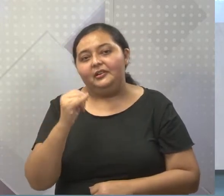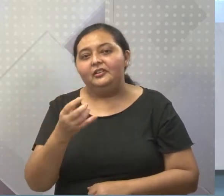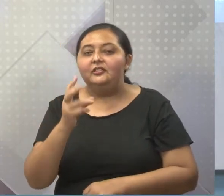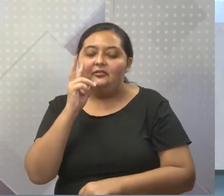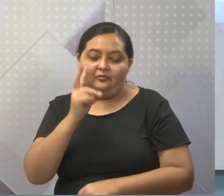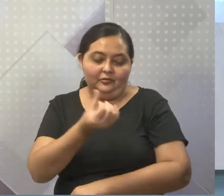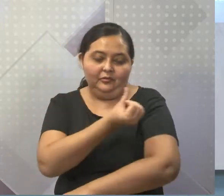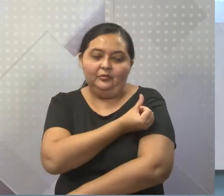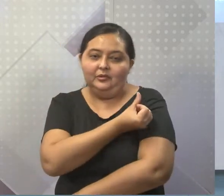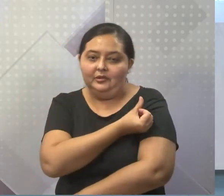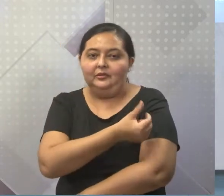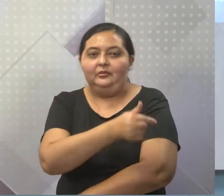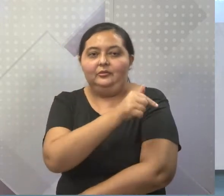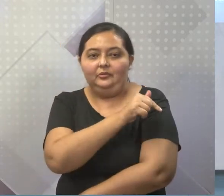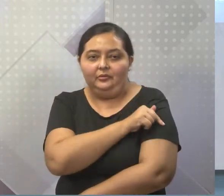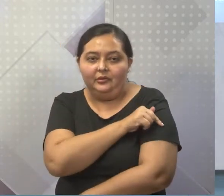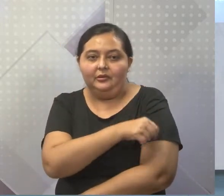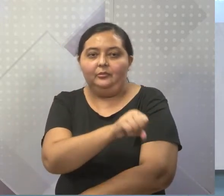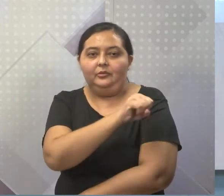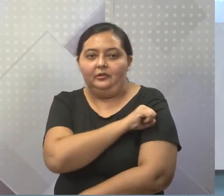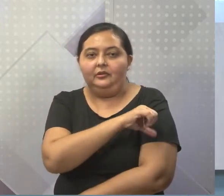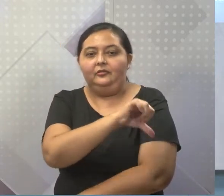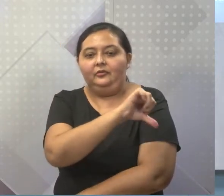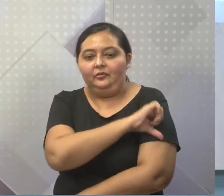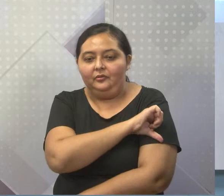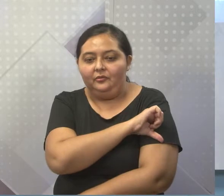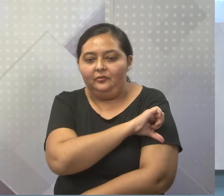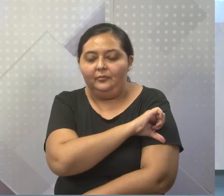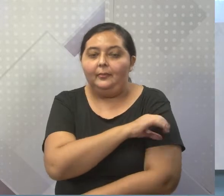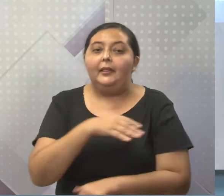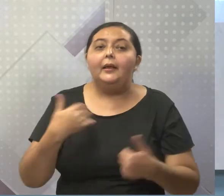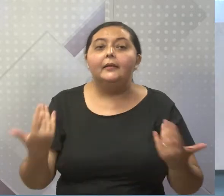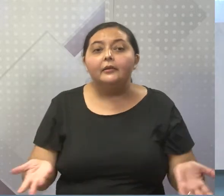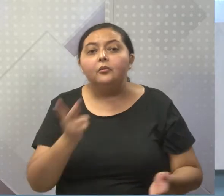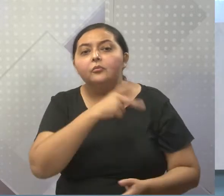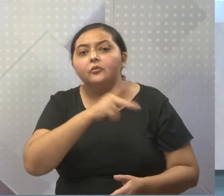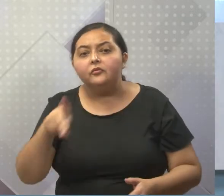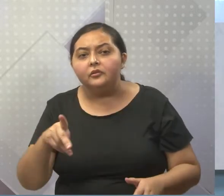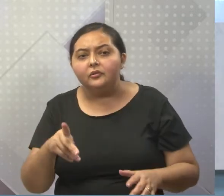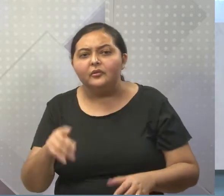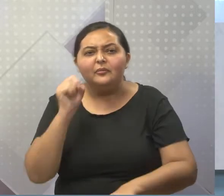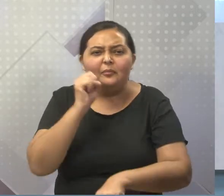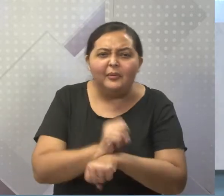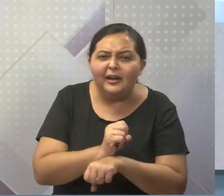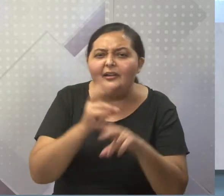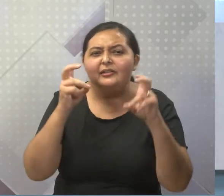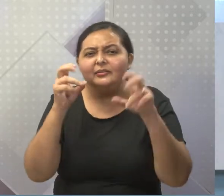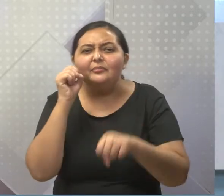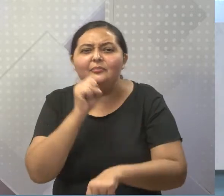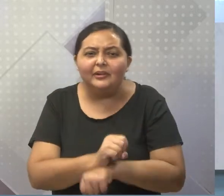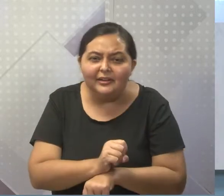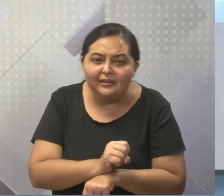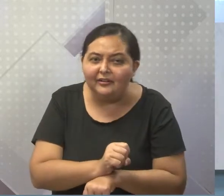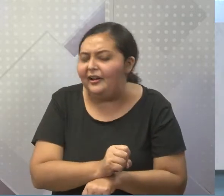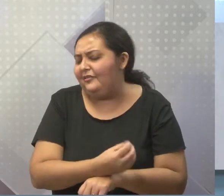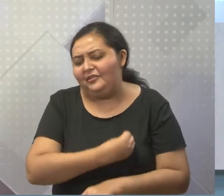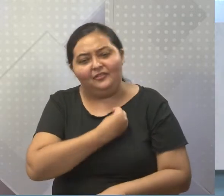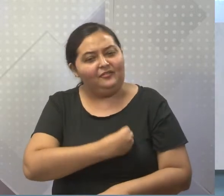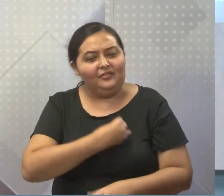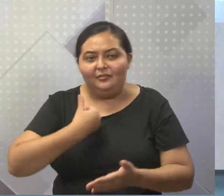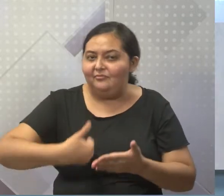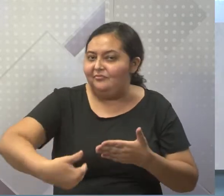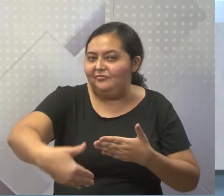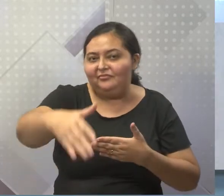sexto, vê no sétimo, oitavo, nono. Camarada diz: Veridiano, quando é que eu vou parar de ver esse danado? Meu filho, o resto é a sua vida,